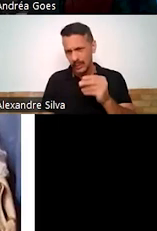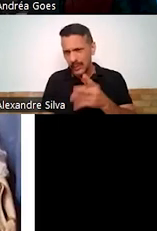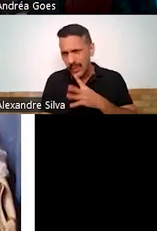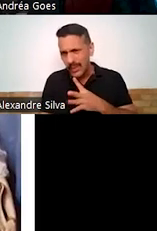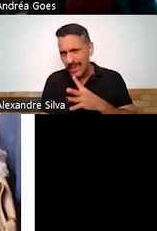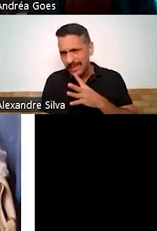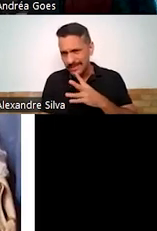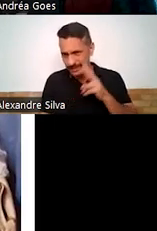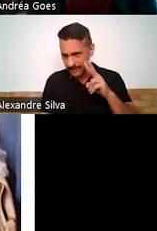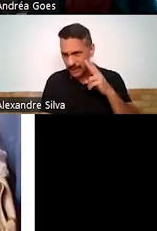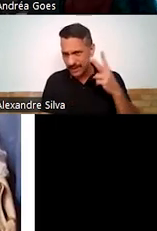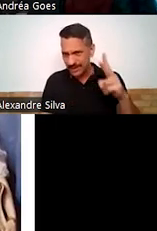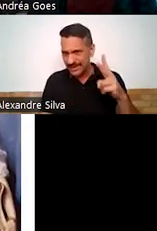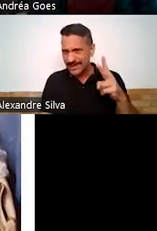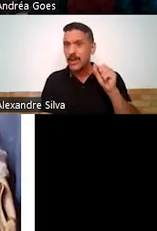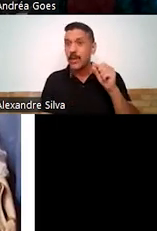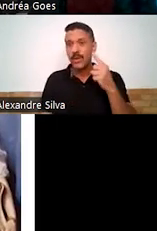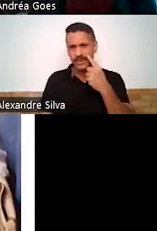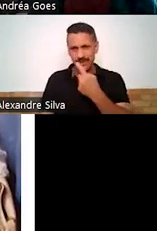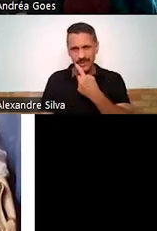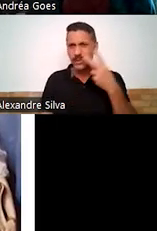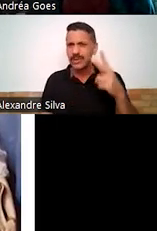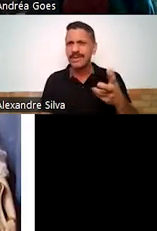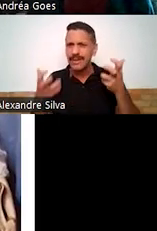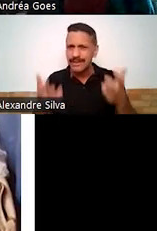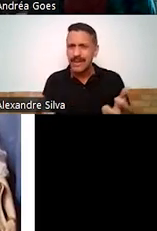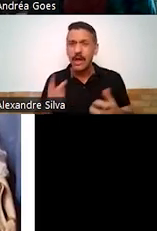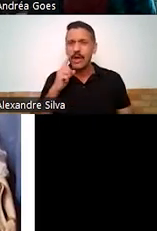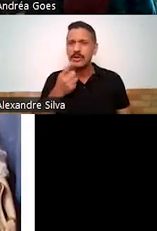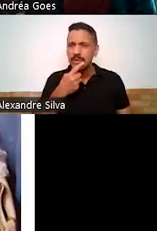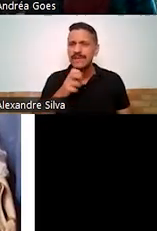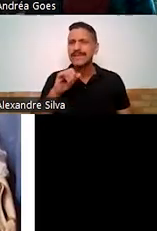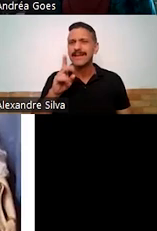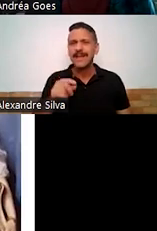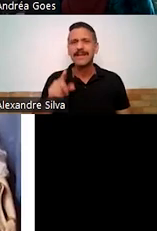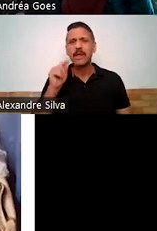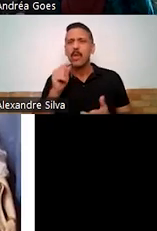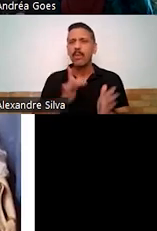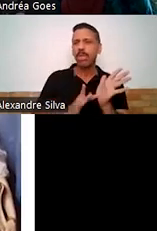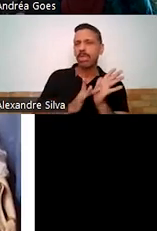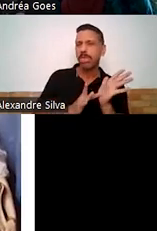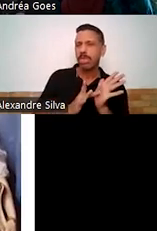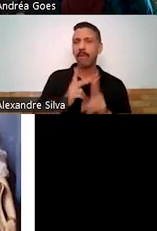né? Então, são os olhos de ressaca, olhos de cigana oblíqua aí, dissimulada.